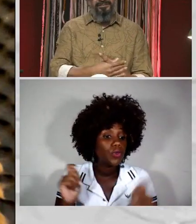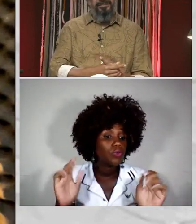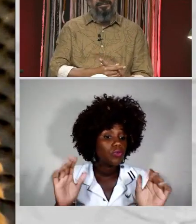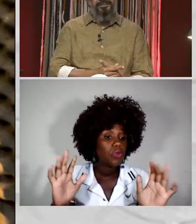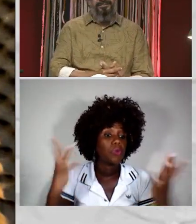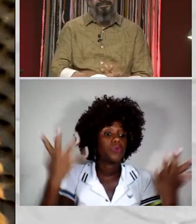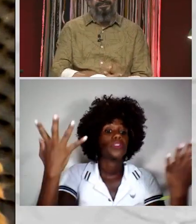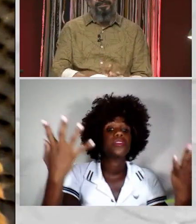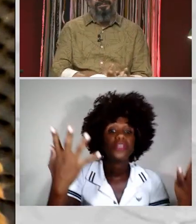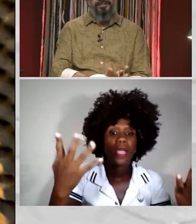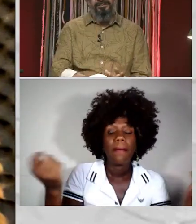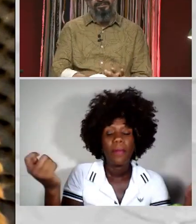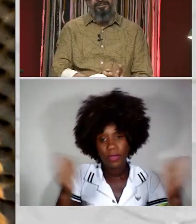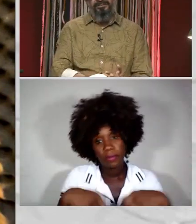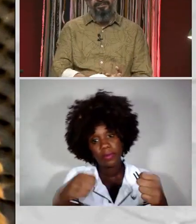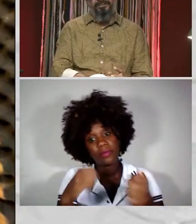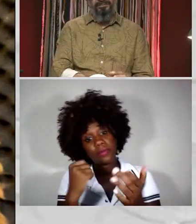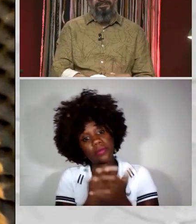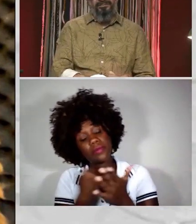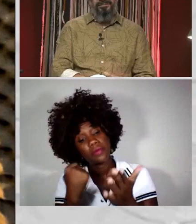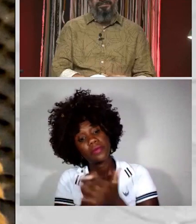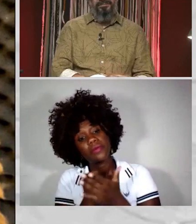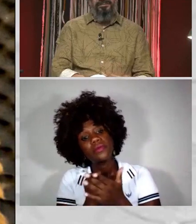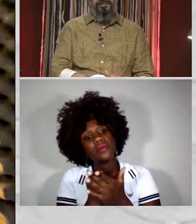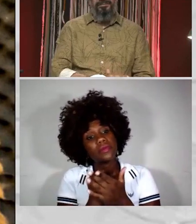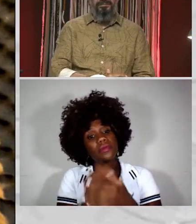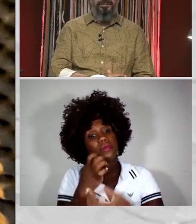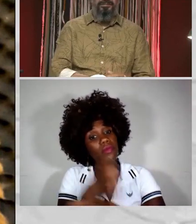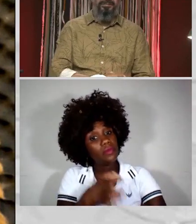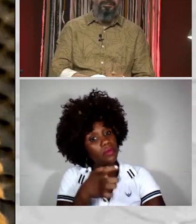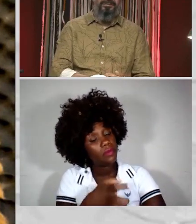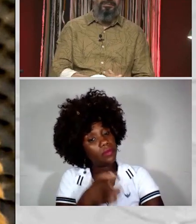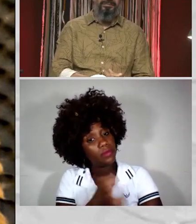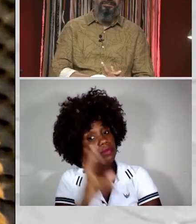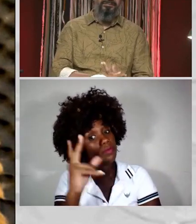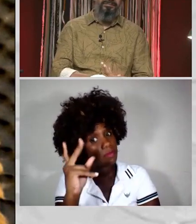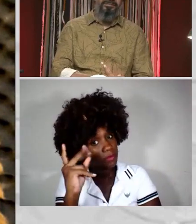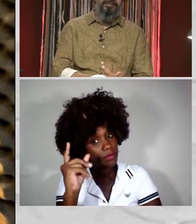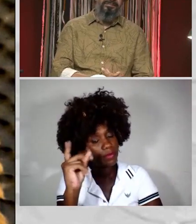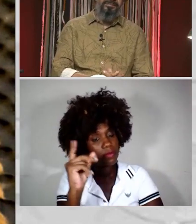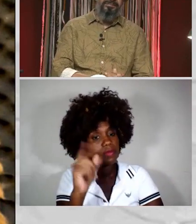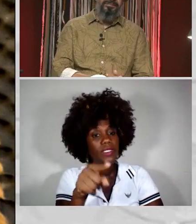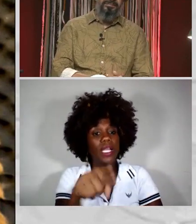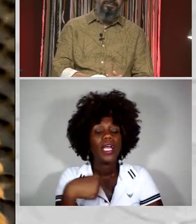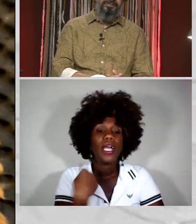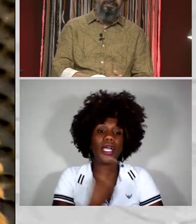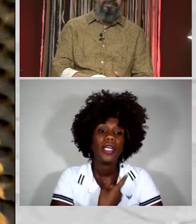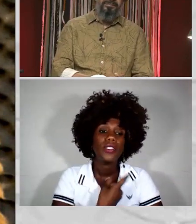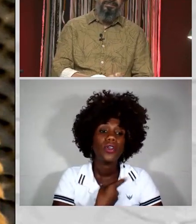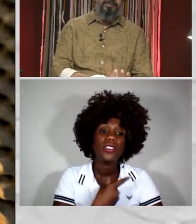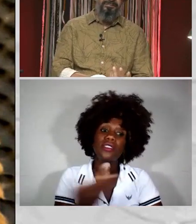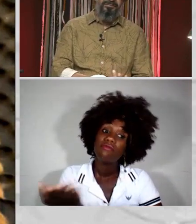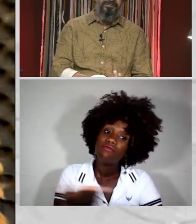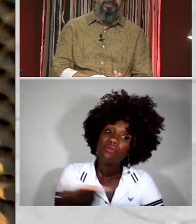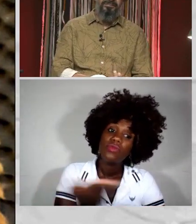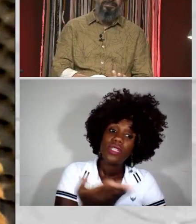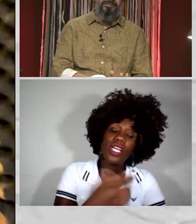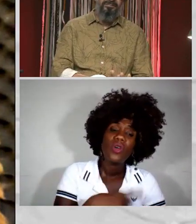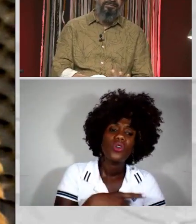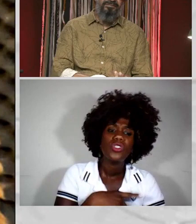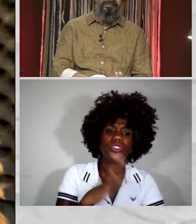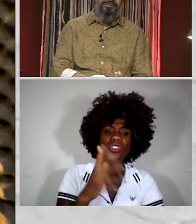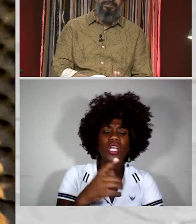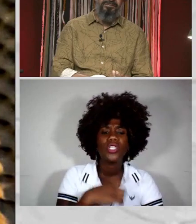possibilidade de uma ajuda extra no sentido financeiro, a gente vai e adianta. Eu já estou fazendo